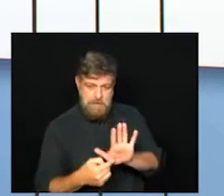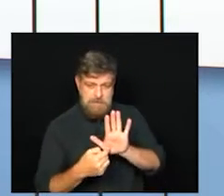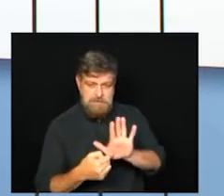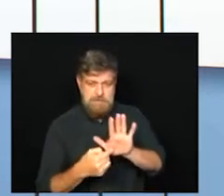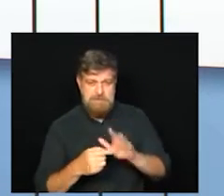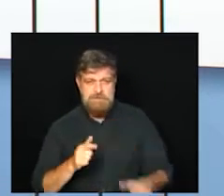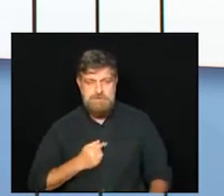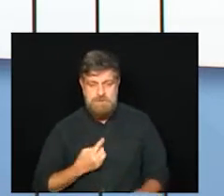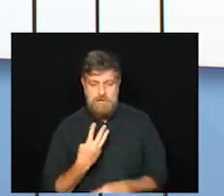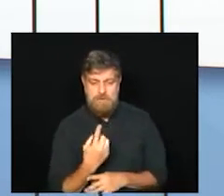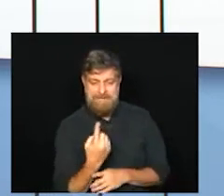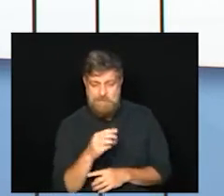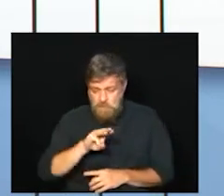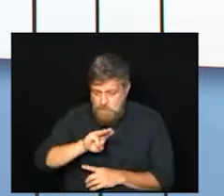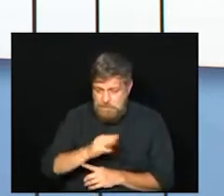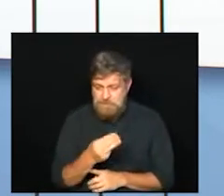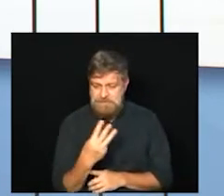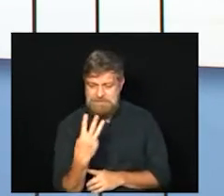tínhamos